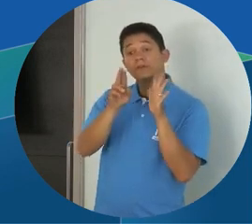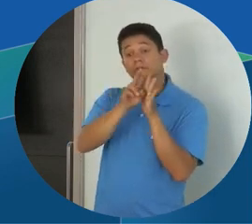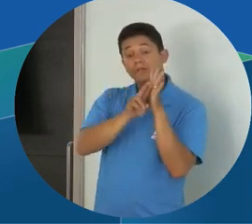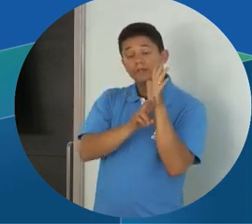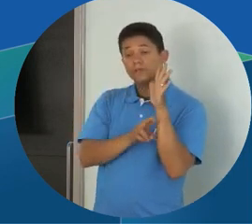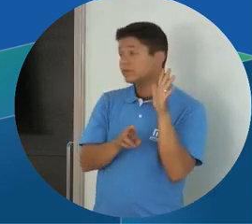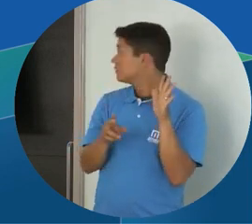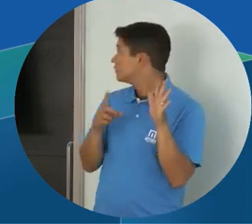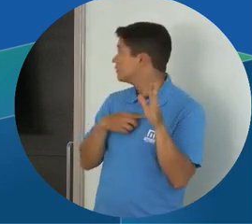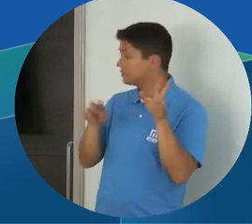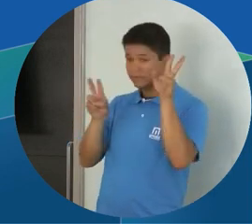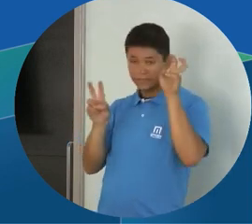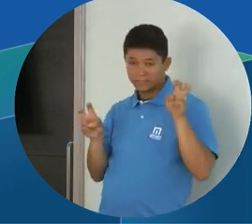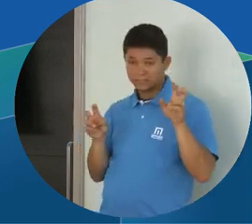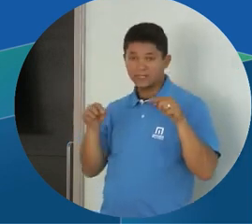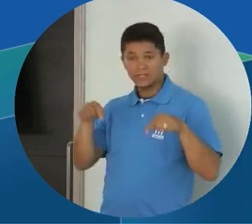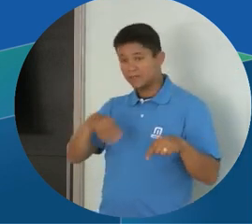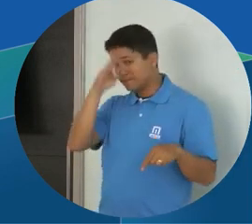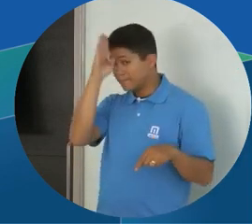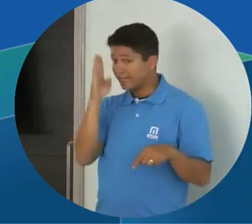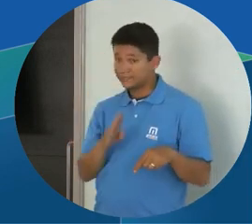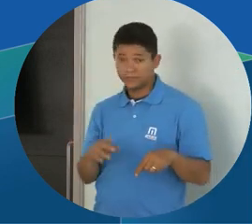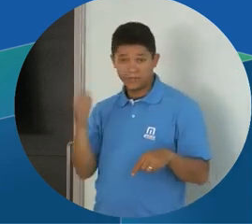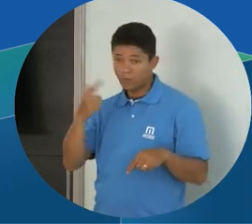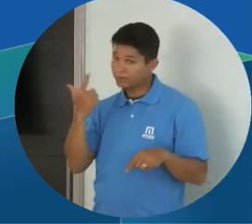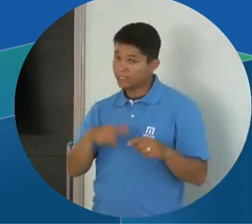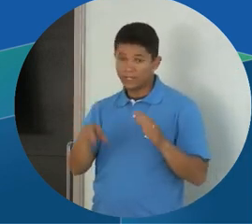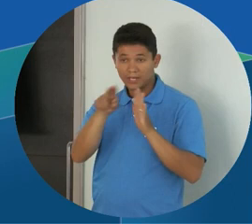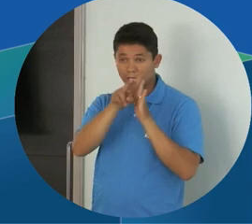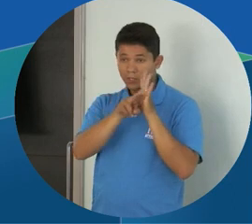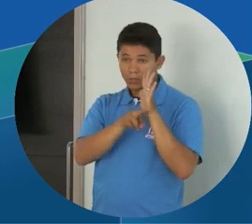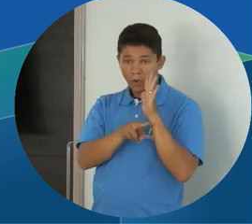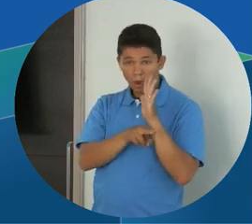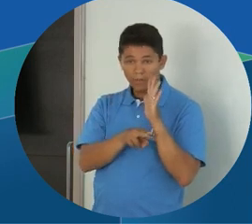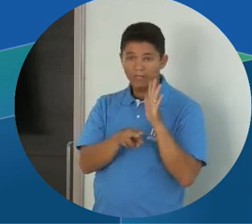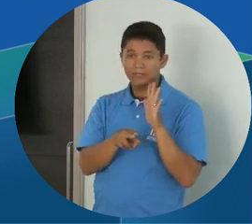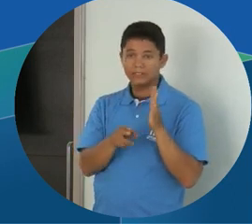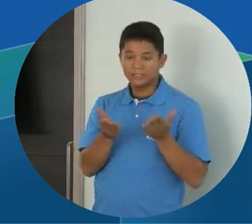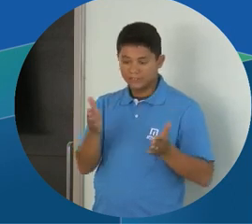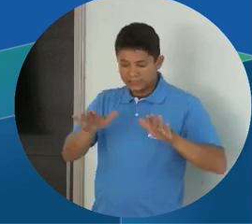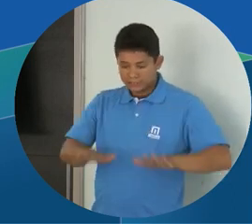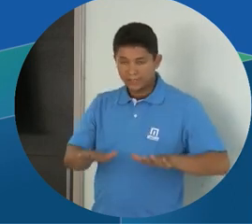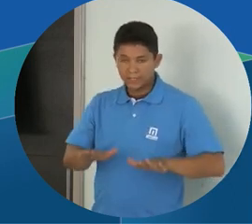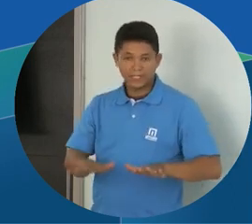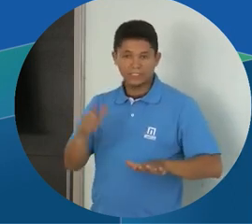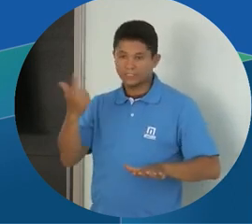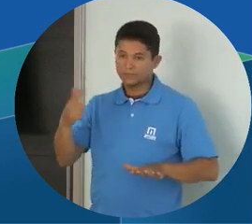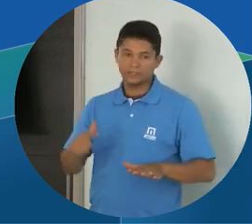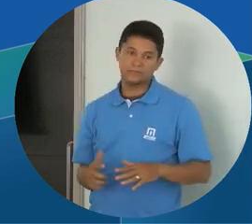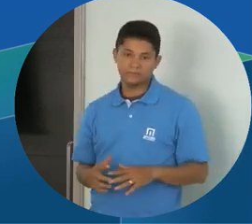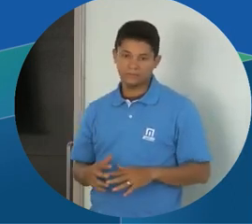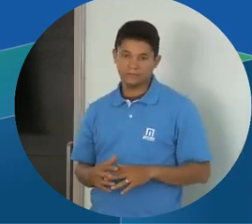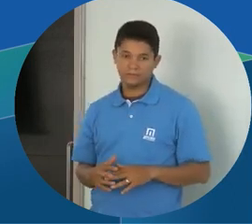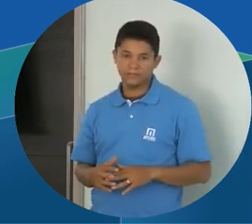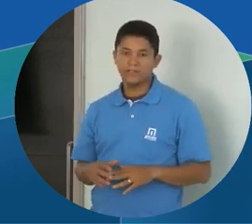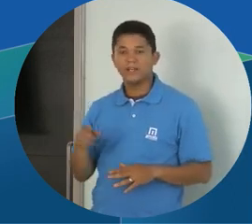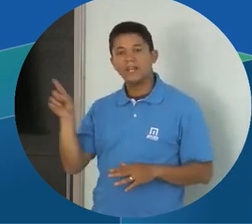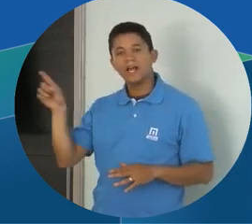um parênteses aqui, aqui no Brasil hoje não tem ainda uma norma de estabilidade, então nós seguimos um critério da